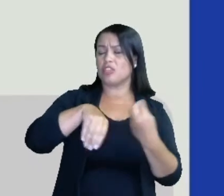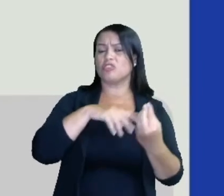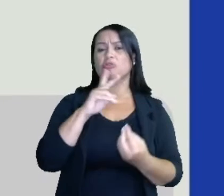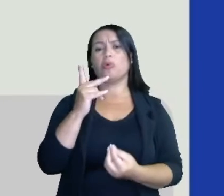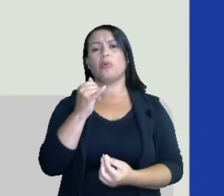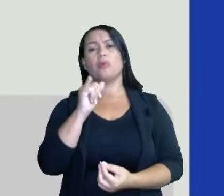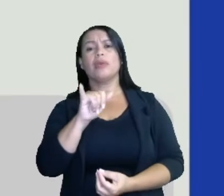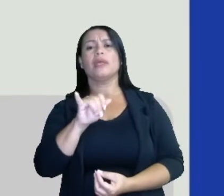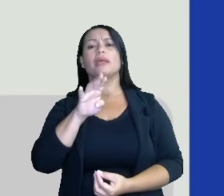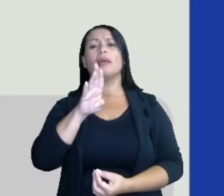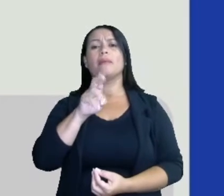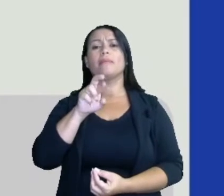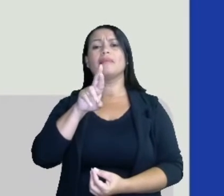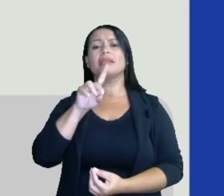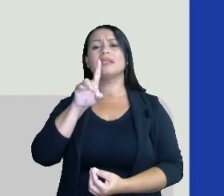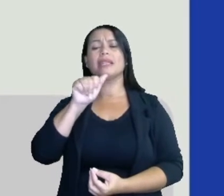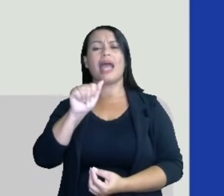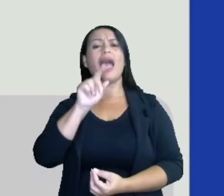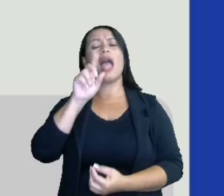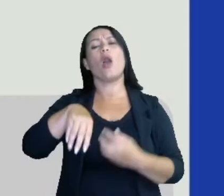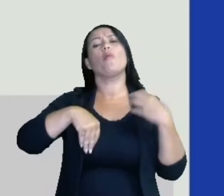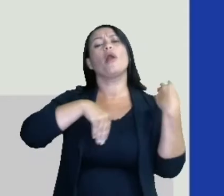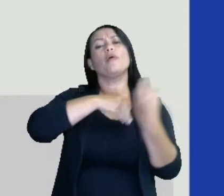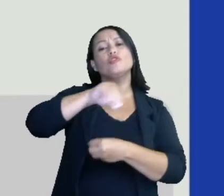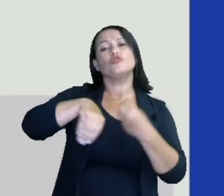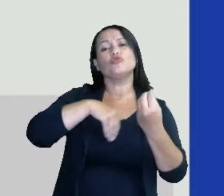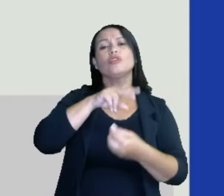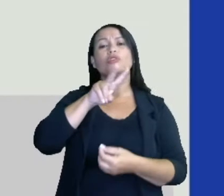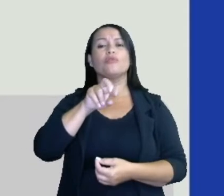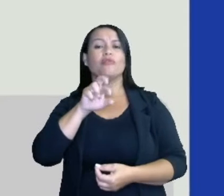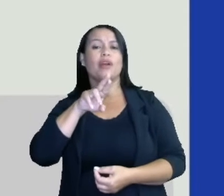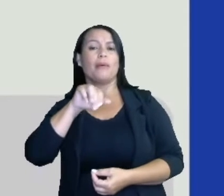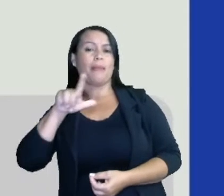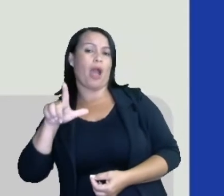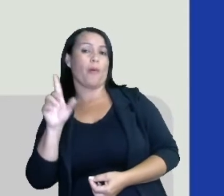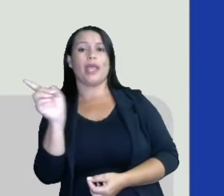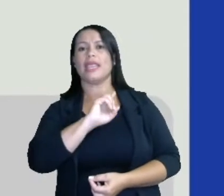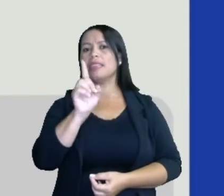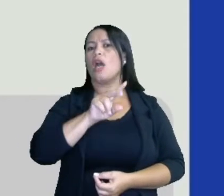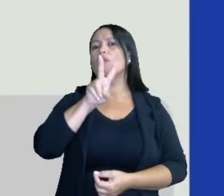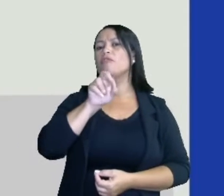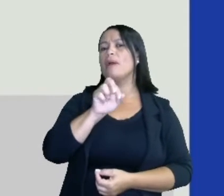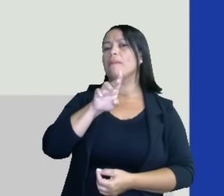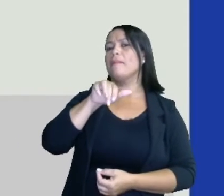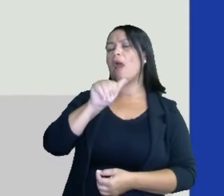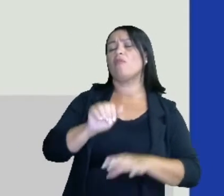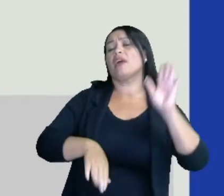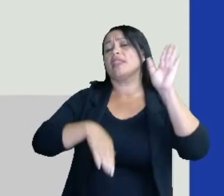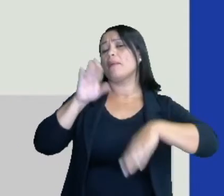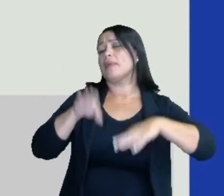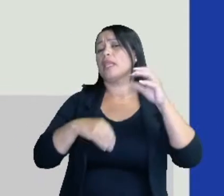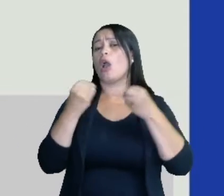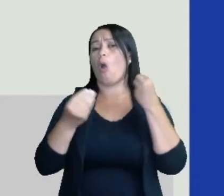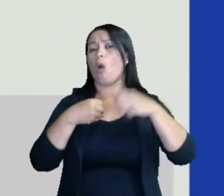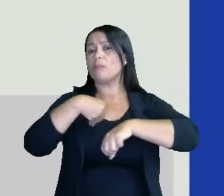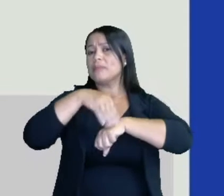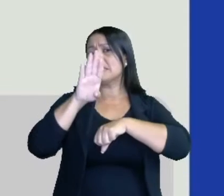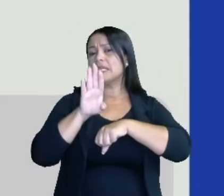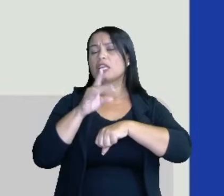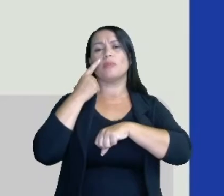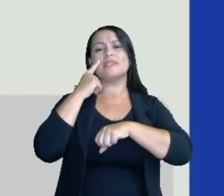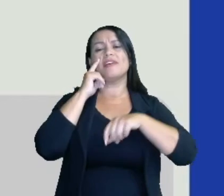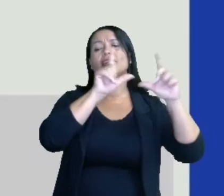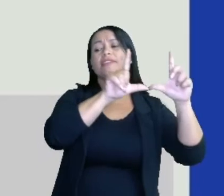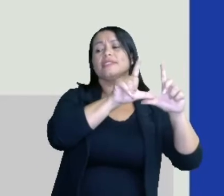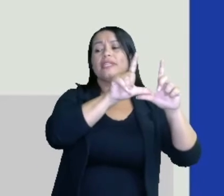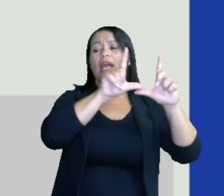o próprio nome indica, é a mistura da linguagem verbal e não verbal em determinada mensagem. Então, temos aqui uma